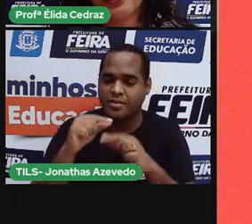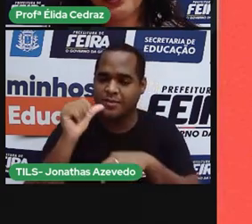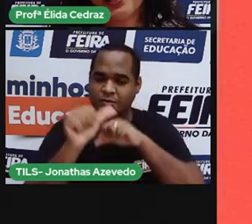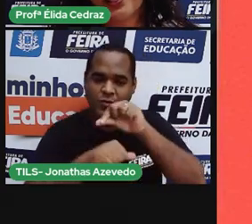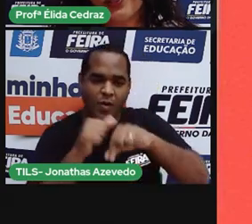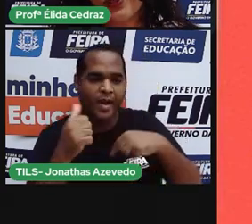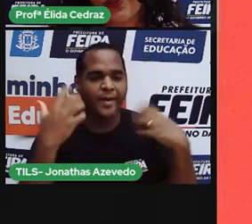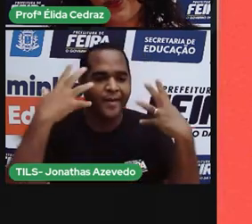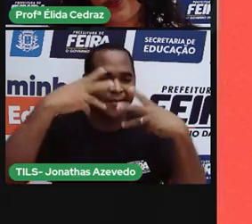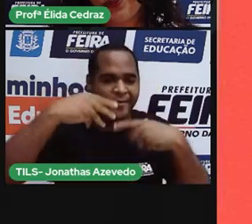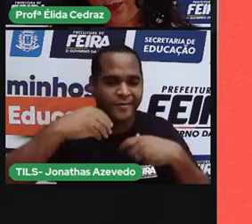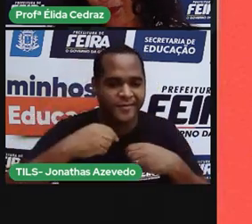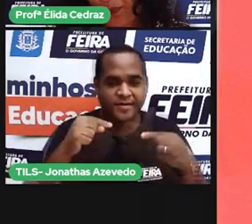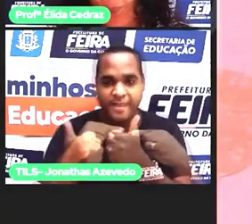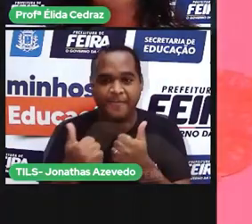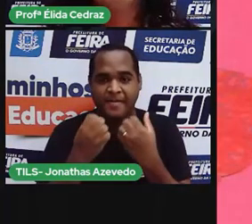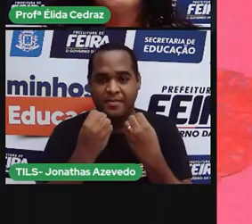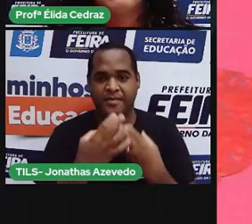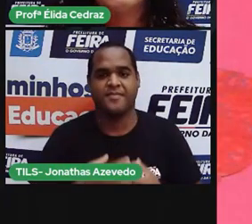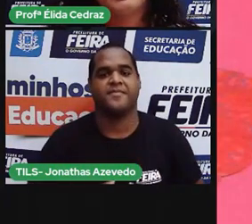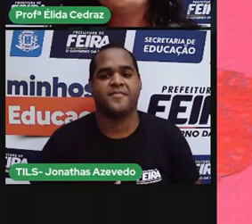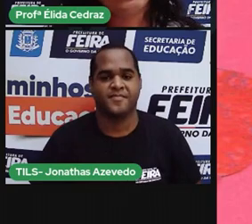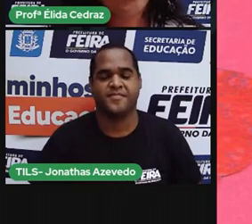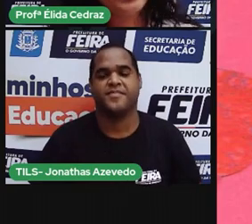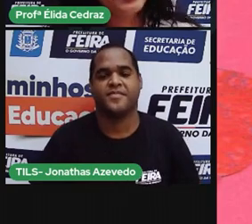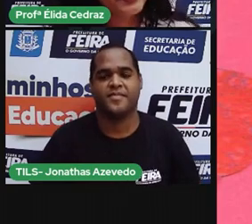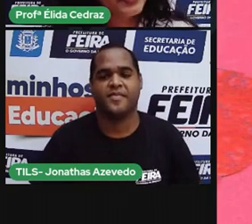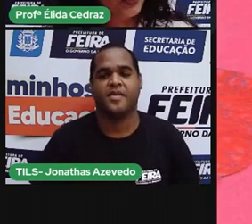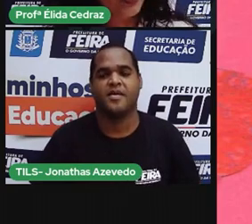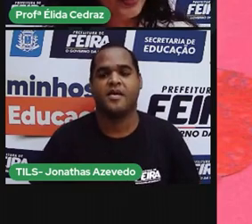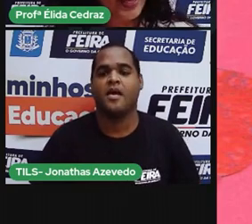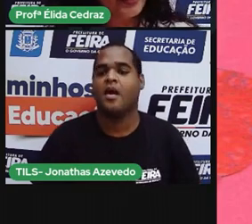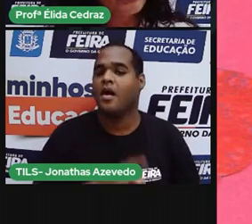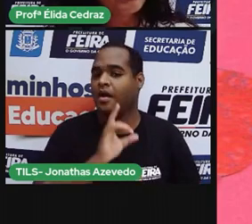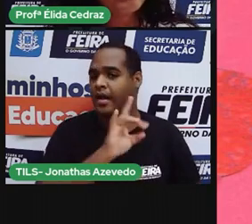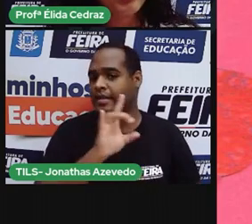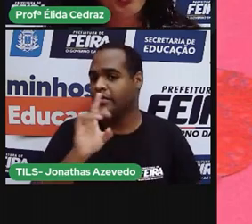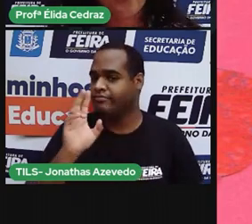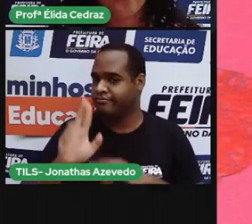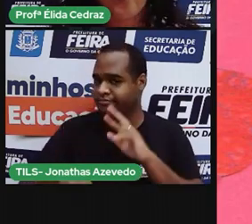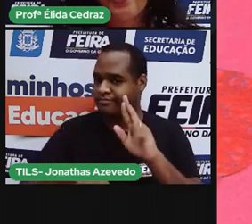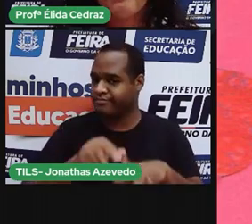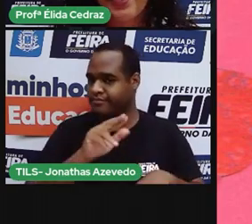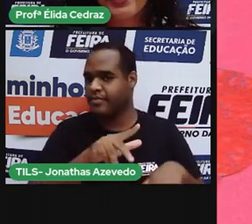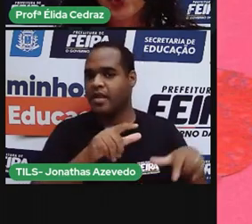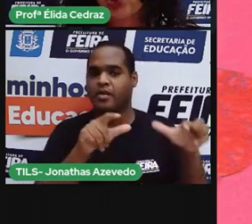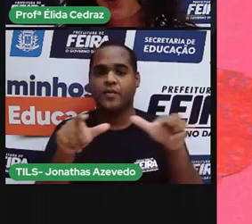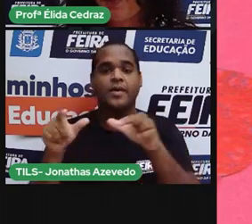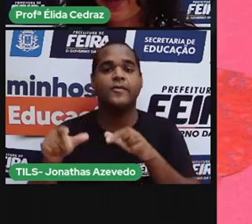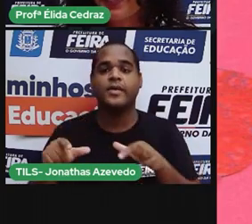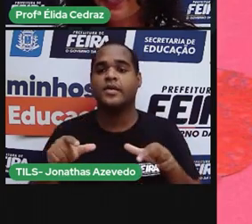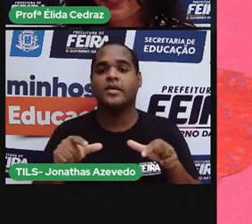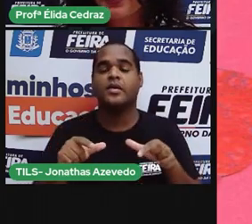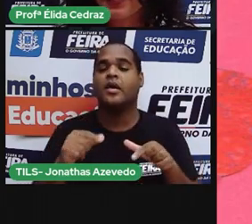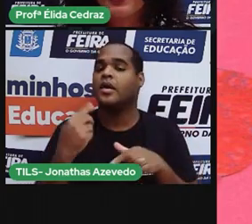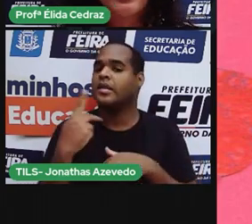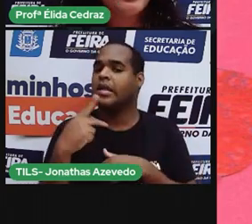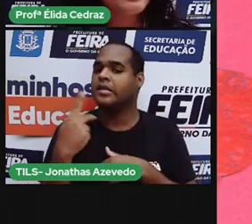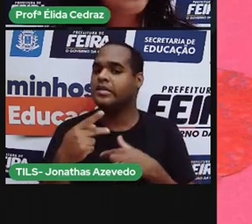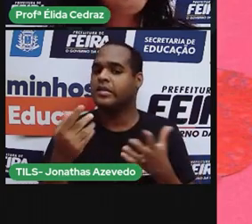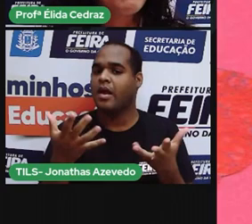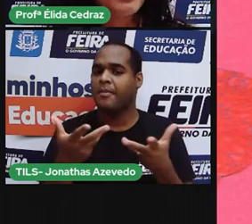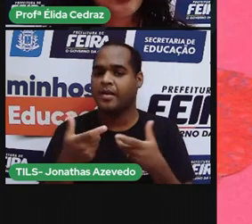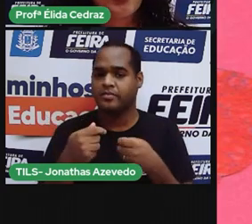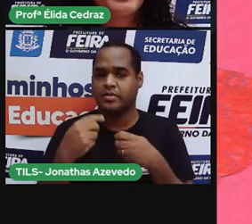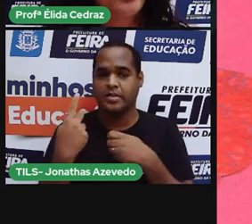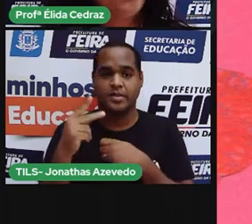decoração esse tesouro? Cada coisa em seu lugar. O armário de Marieta